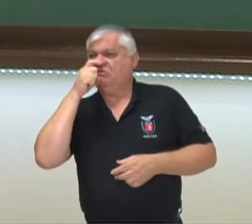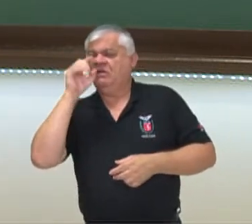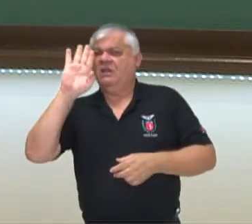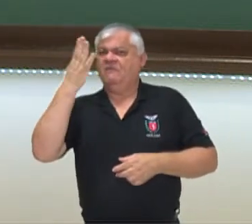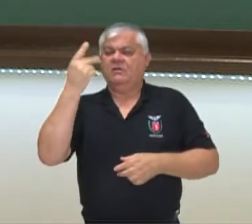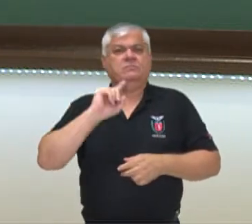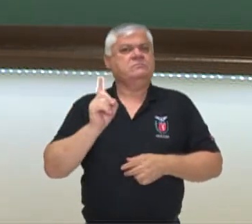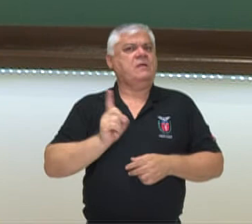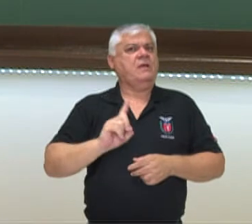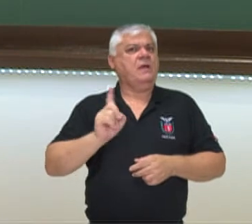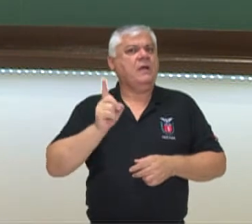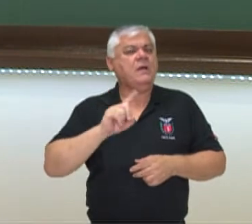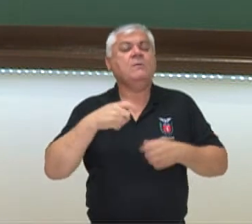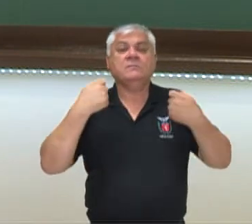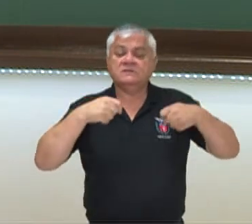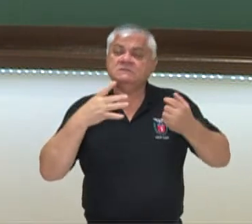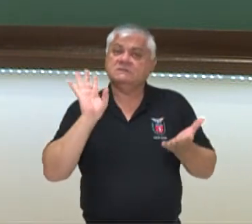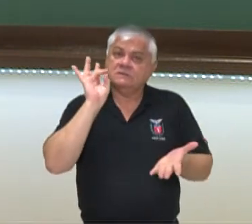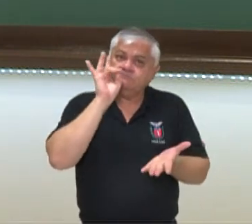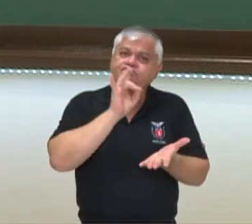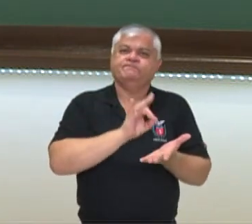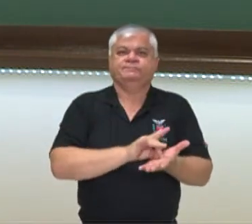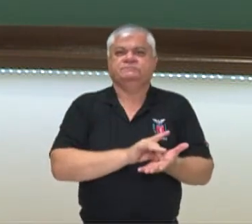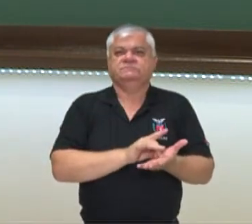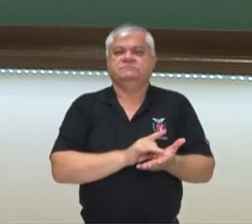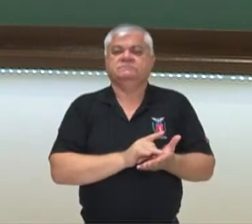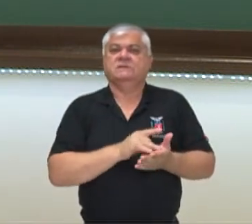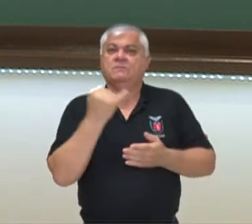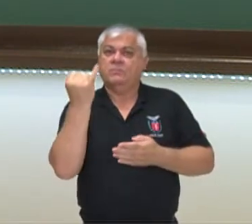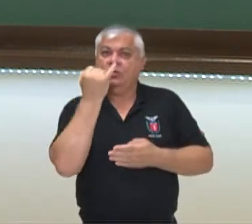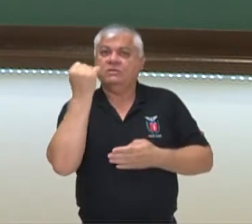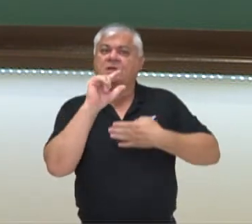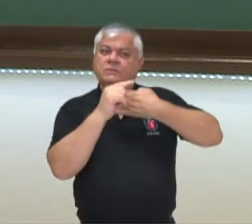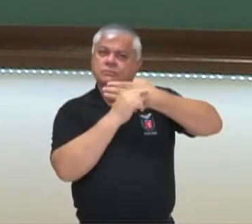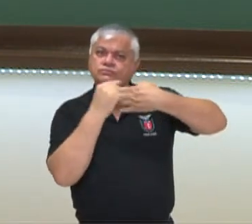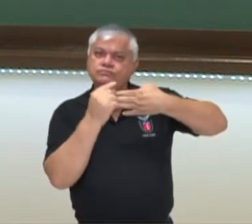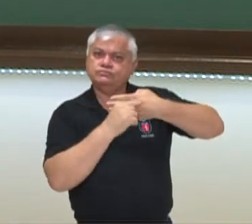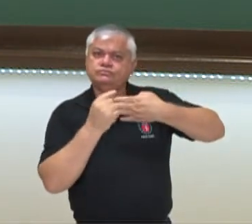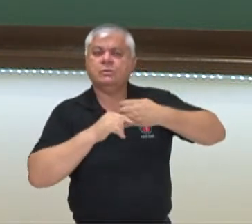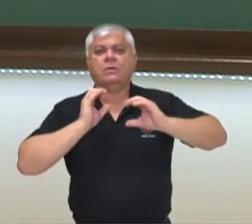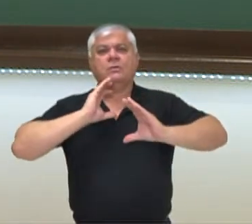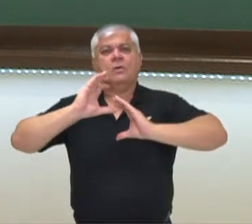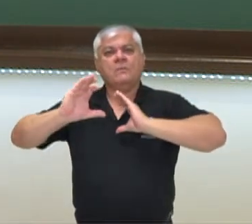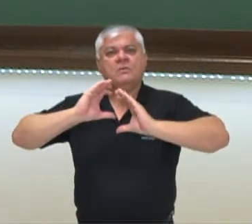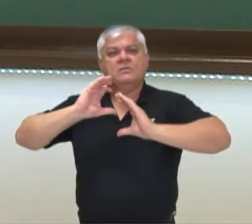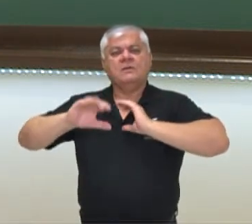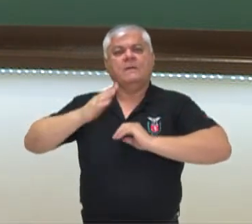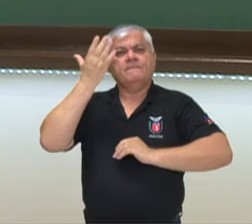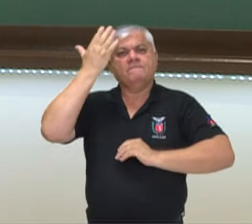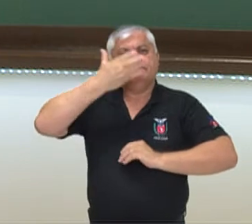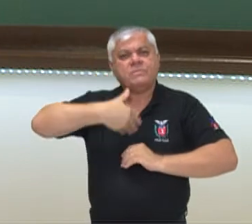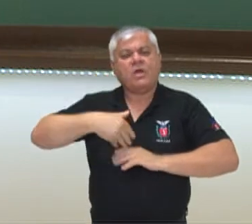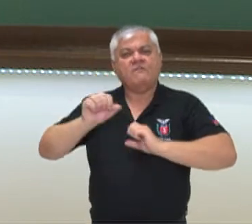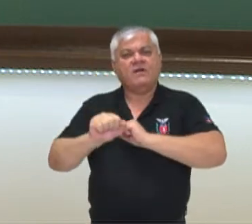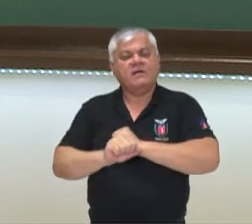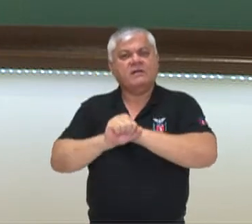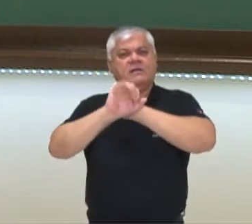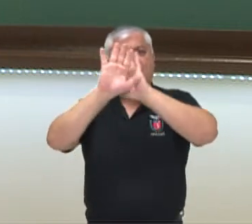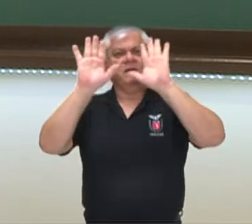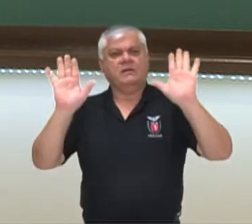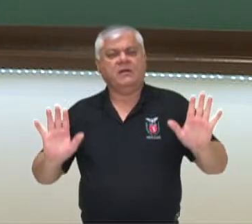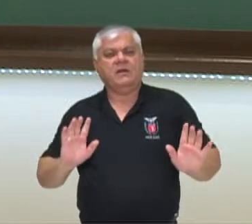propagar fake news, né? Então a importância da documentação, da comunicação, né, se expressar de forma